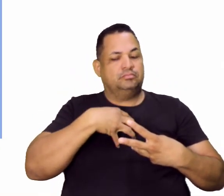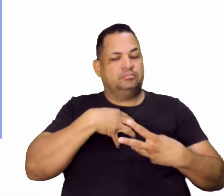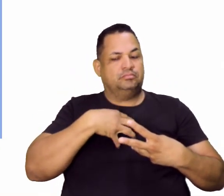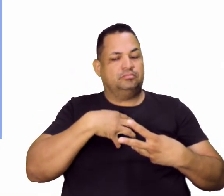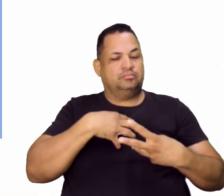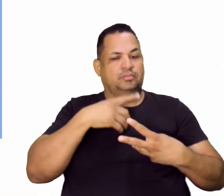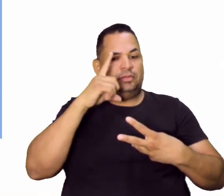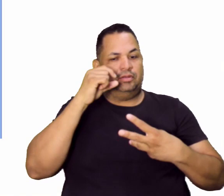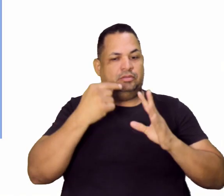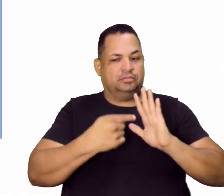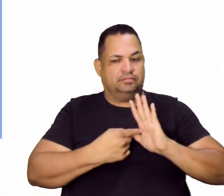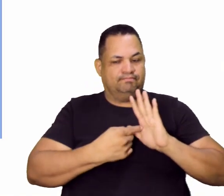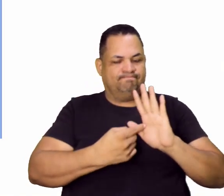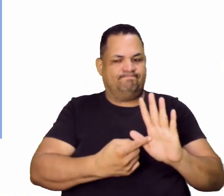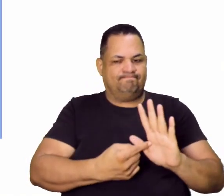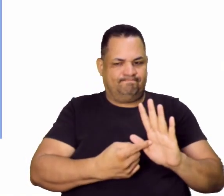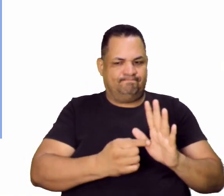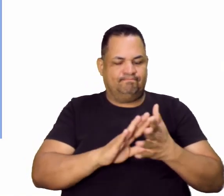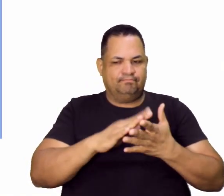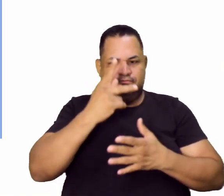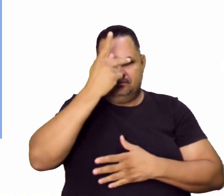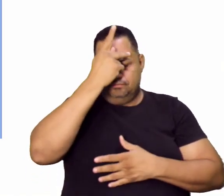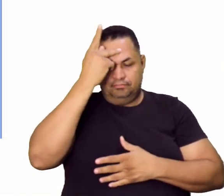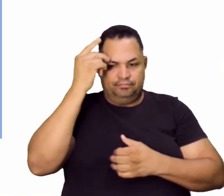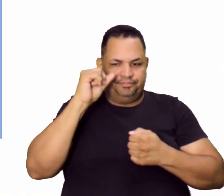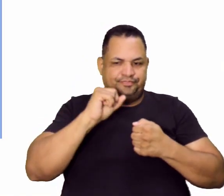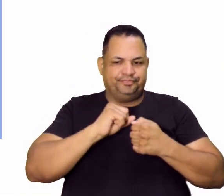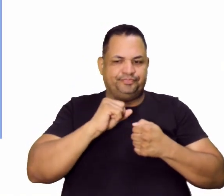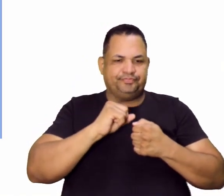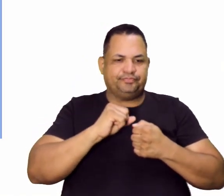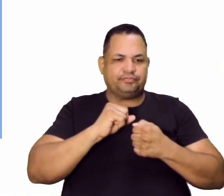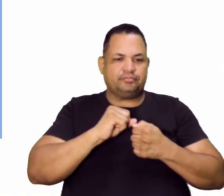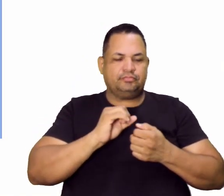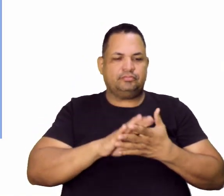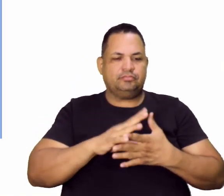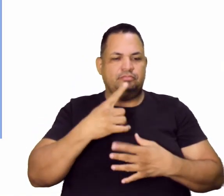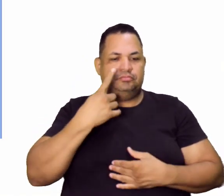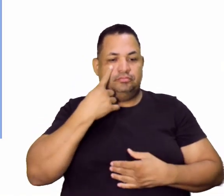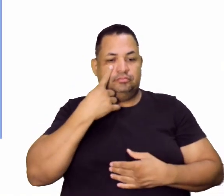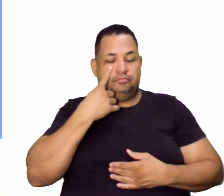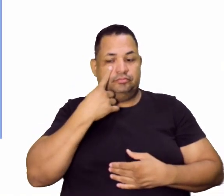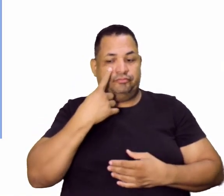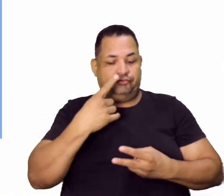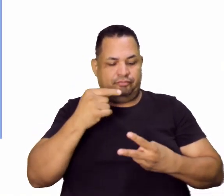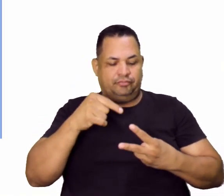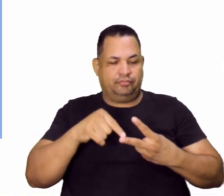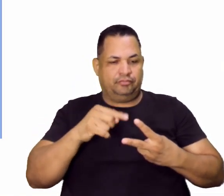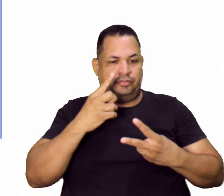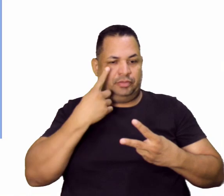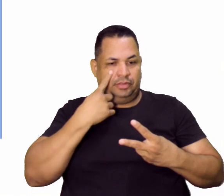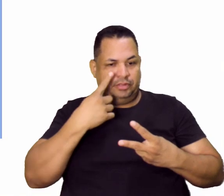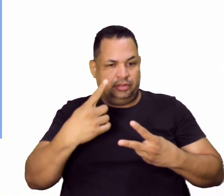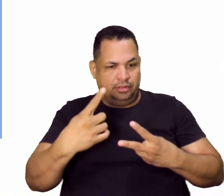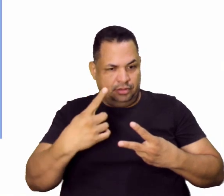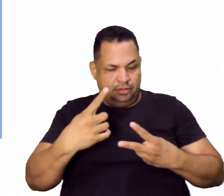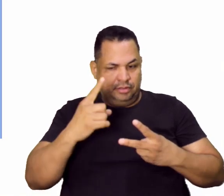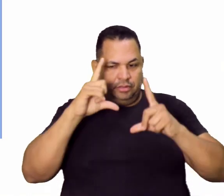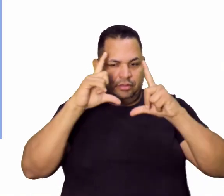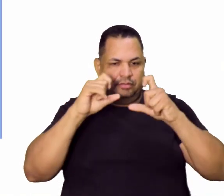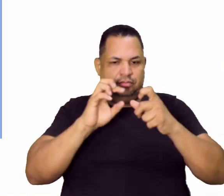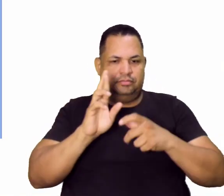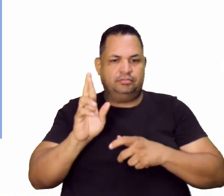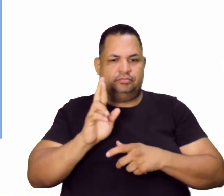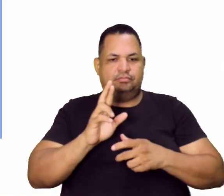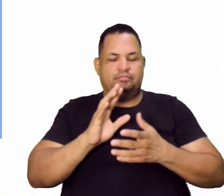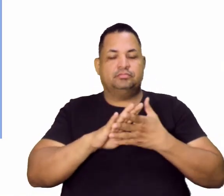produzidos da pessoa que fez a fotografia, ver a foto, identificar, tanto por quem